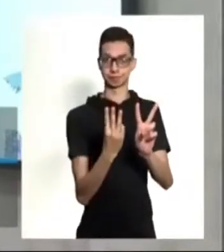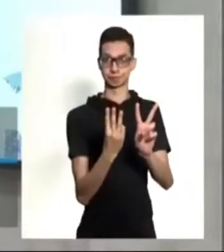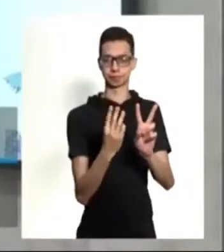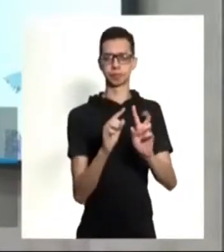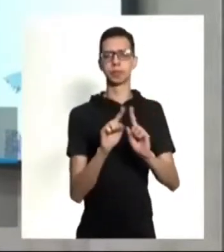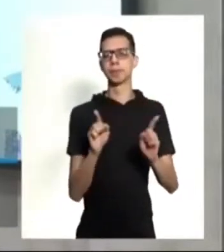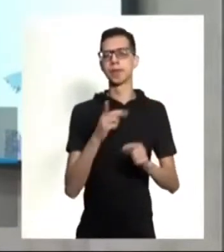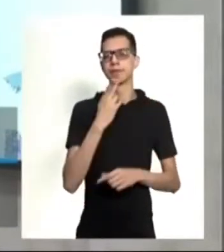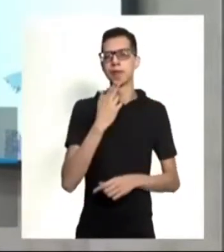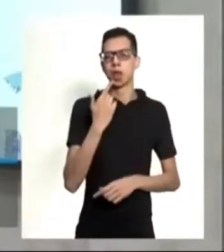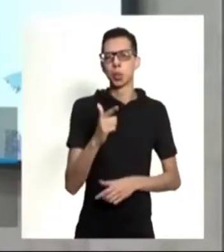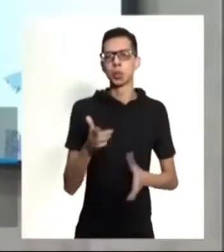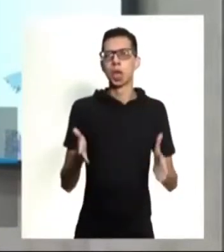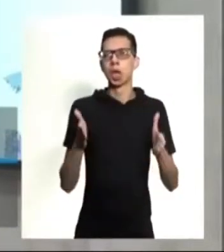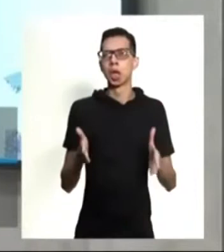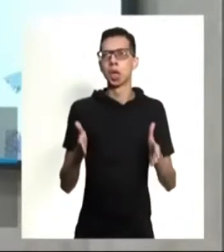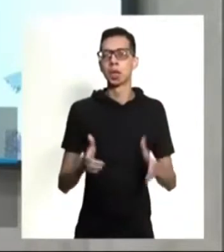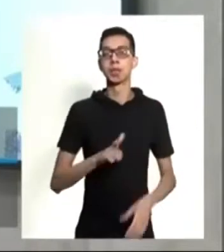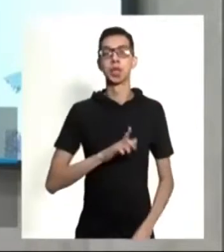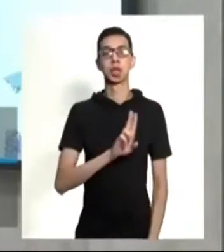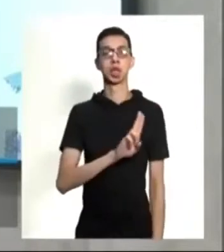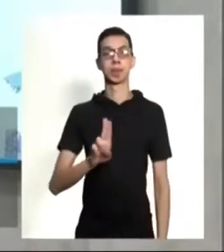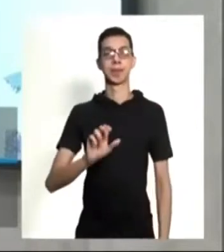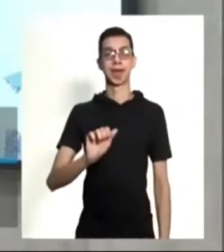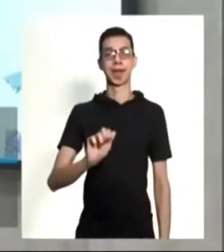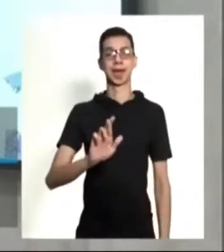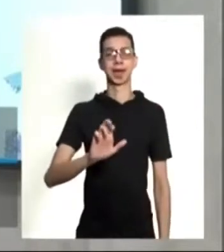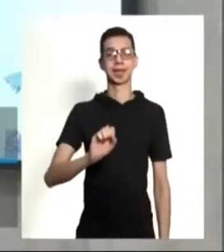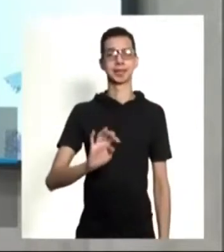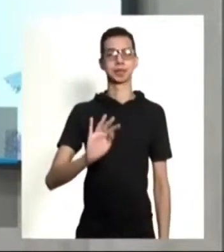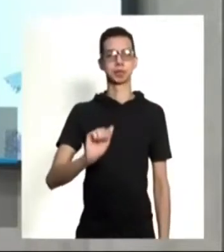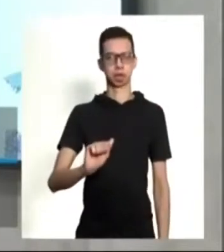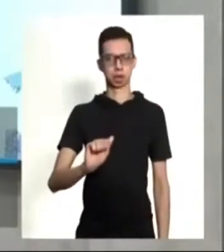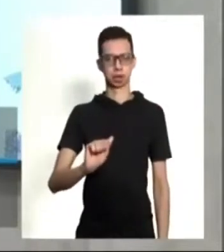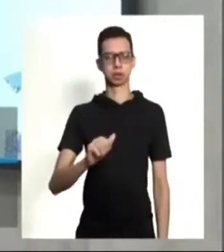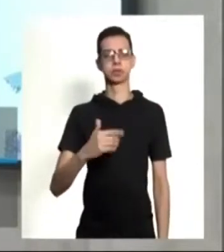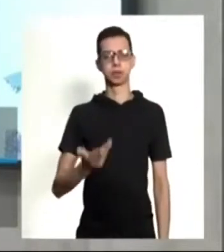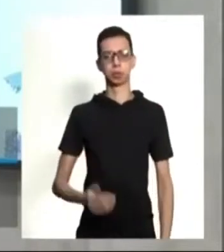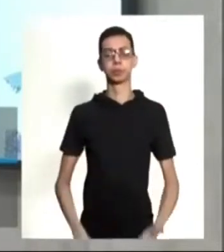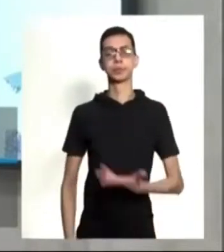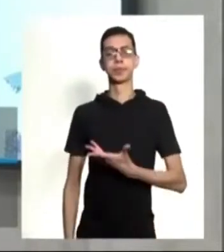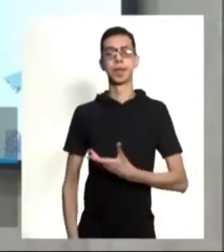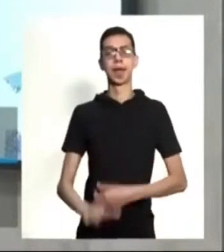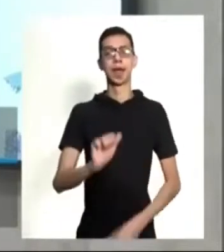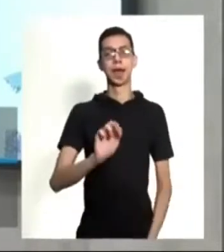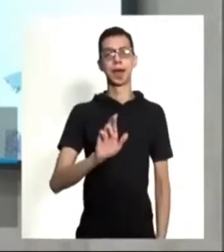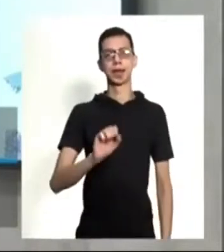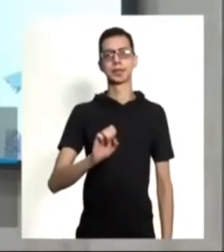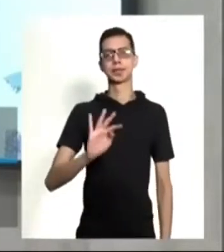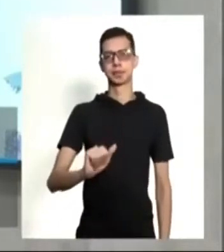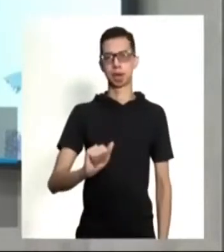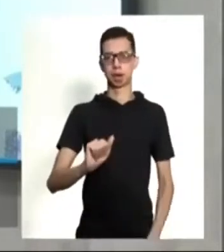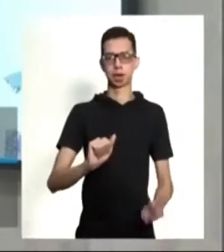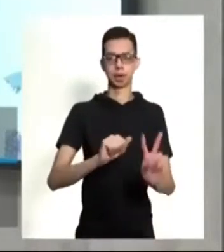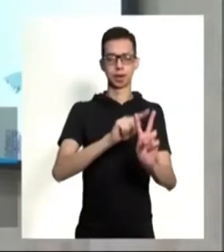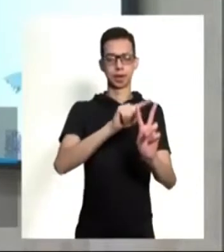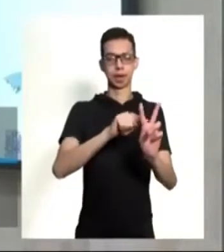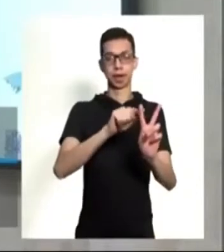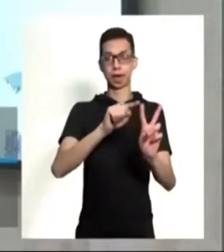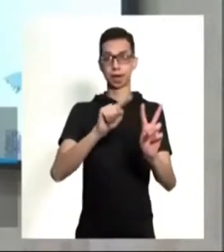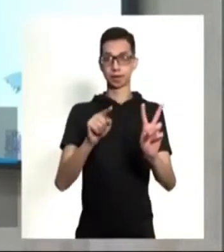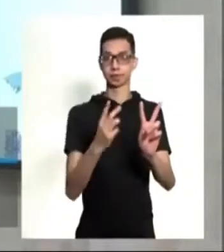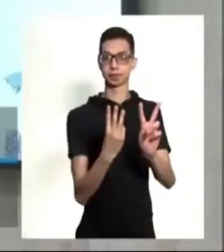não tem lado, o cubo tem aresta. Então, a diagonal do cubo, aresta, raiz de 3. A área da face. A face do